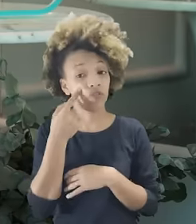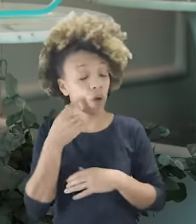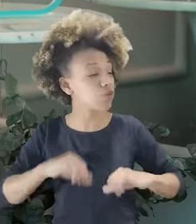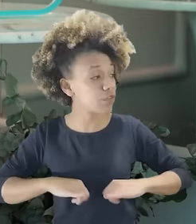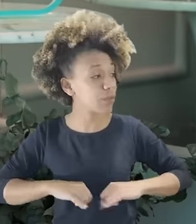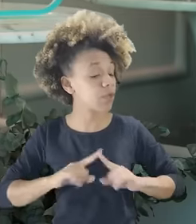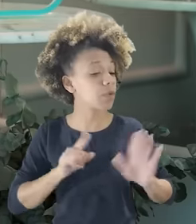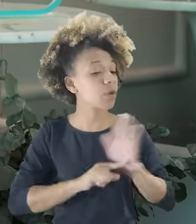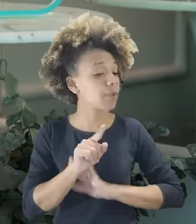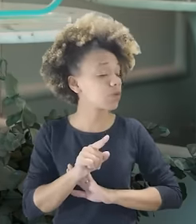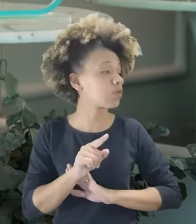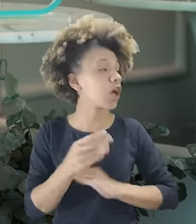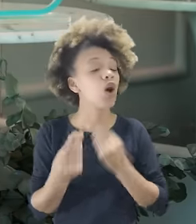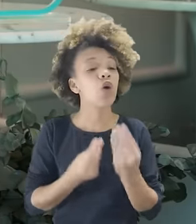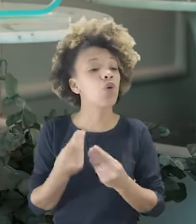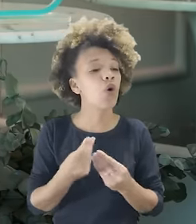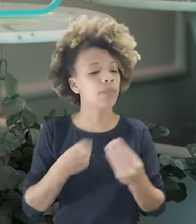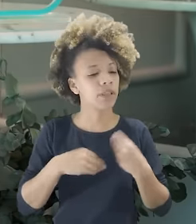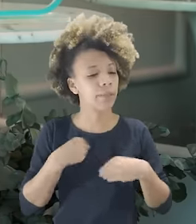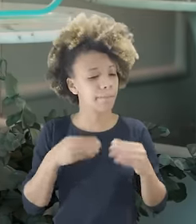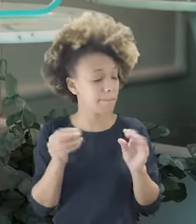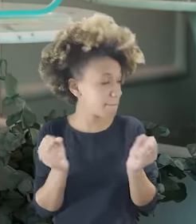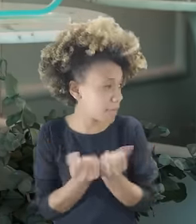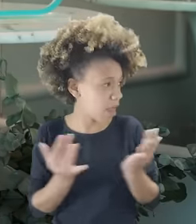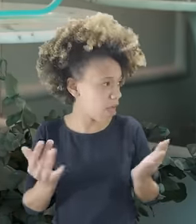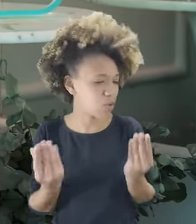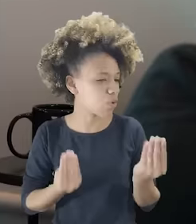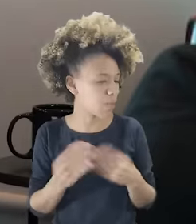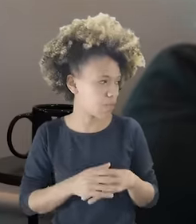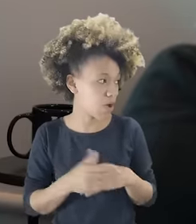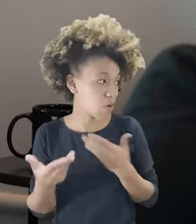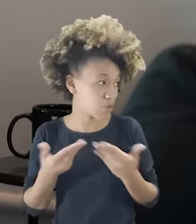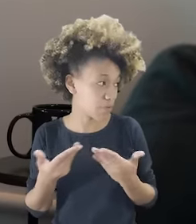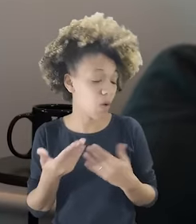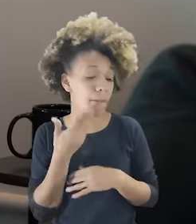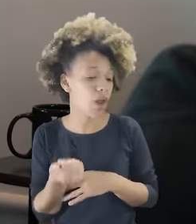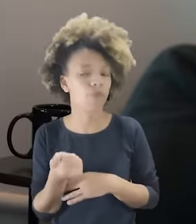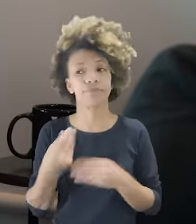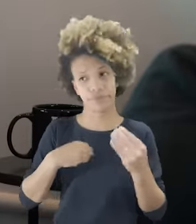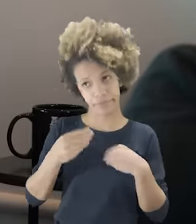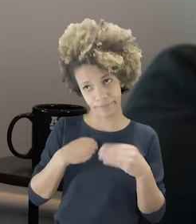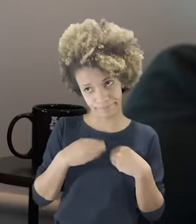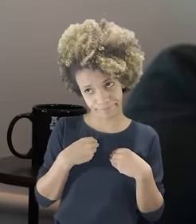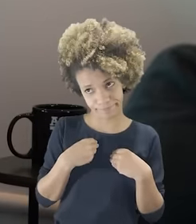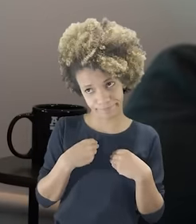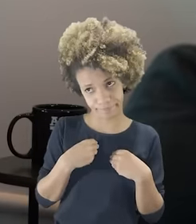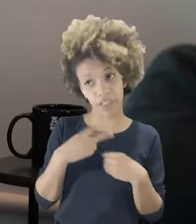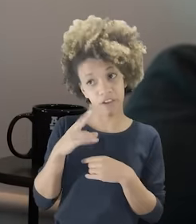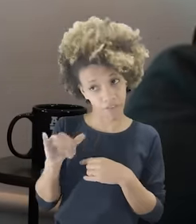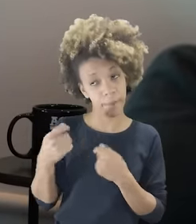o sofrimento uma pergunta que eu tenho aqui que é como curar depressão quais são os melhores tratamentos então depressão né vai